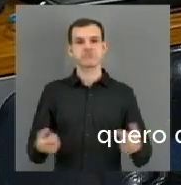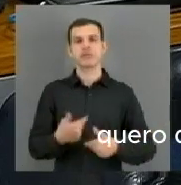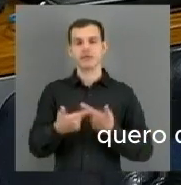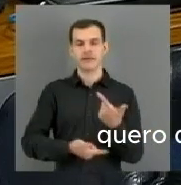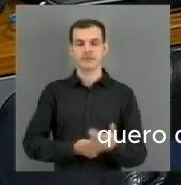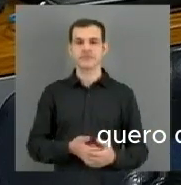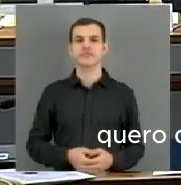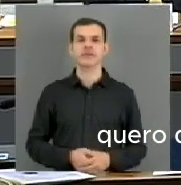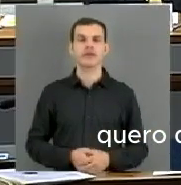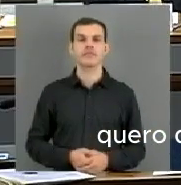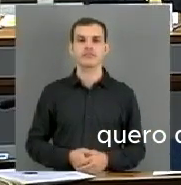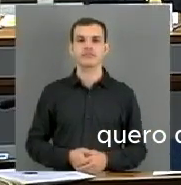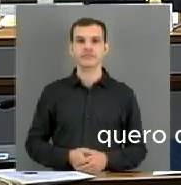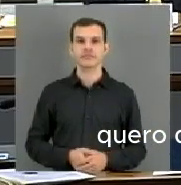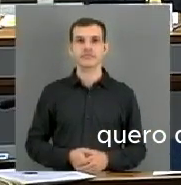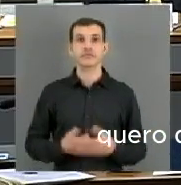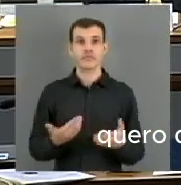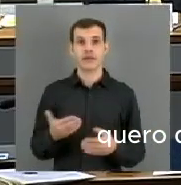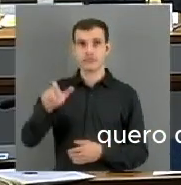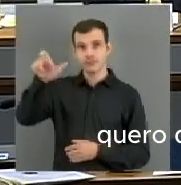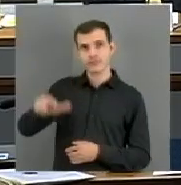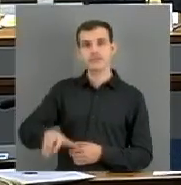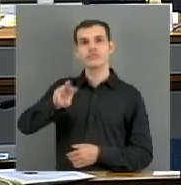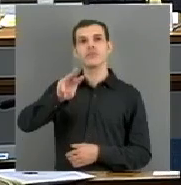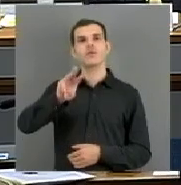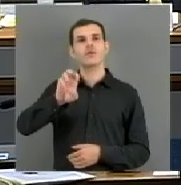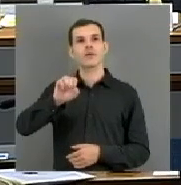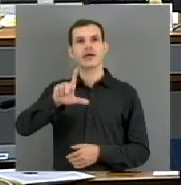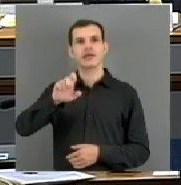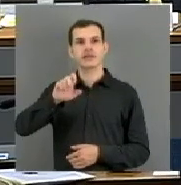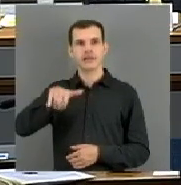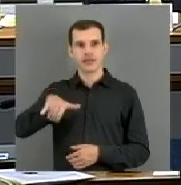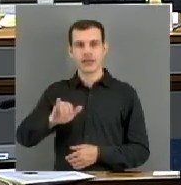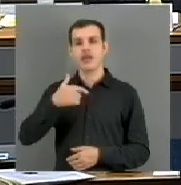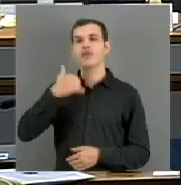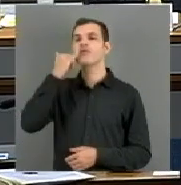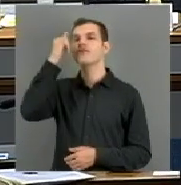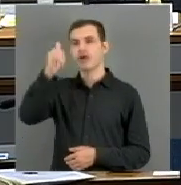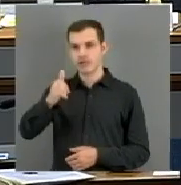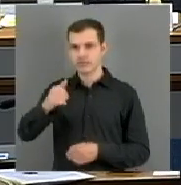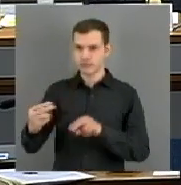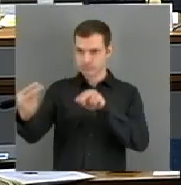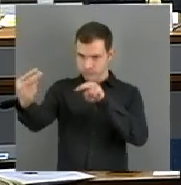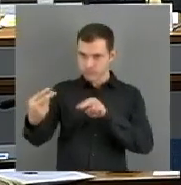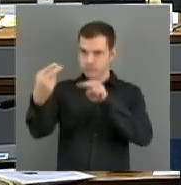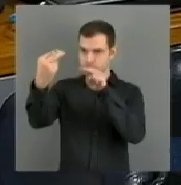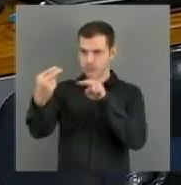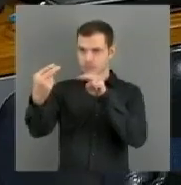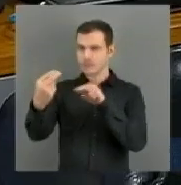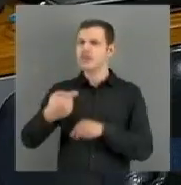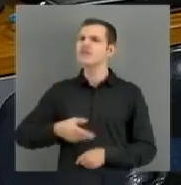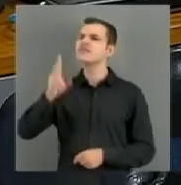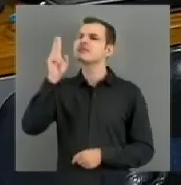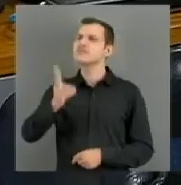Quero dizer ao senhor Wesley Cardia, que olho no olho, que sempre tive na